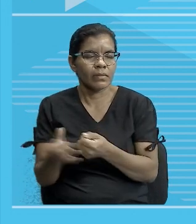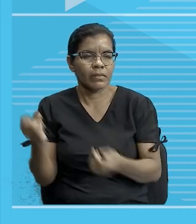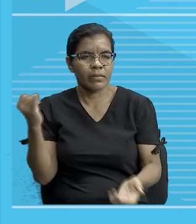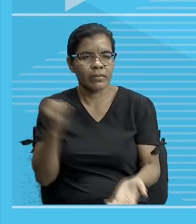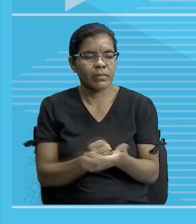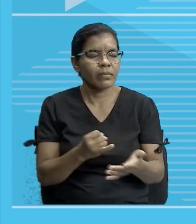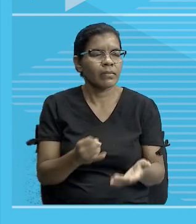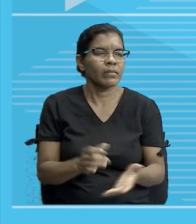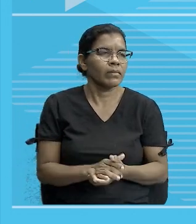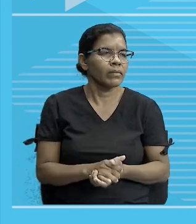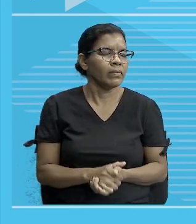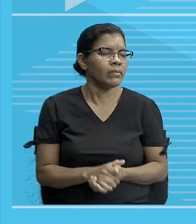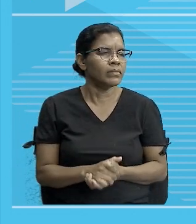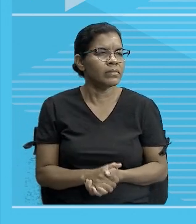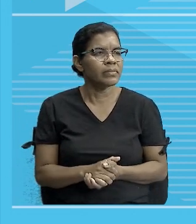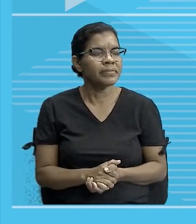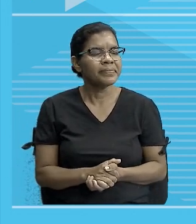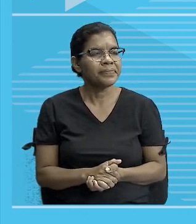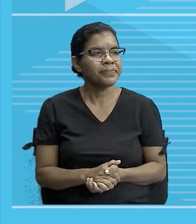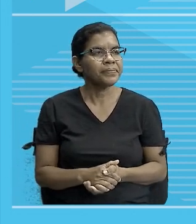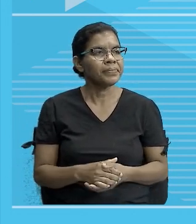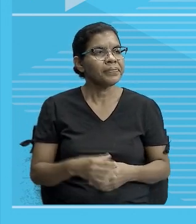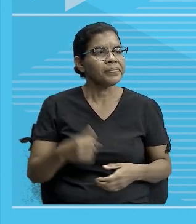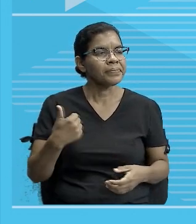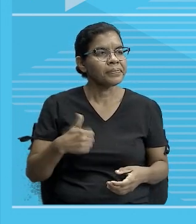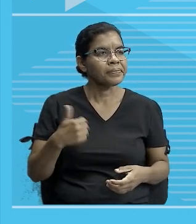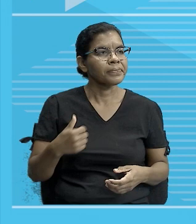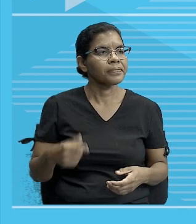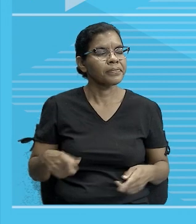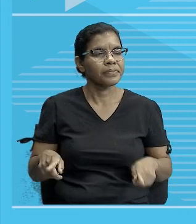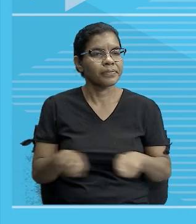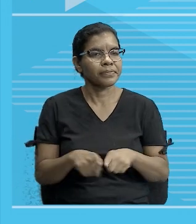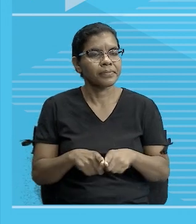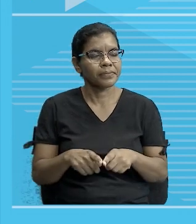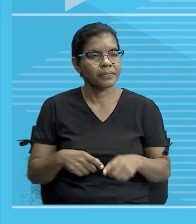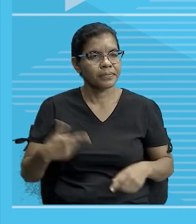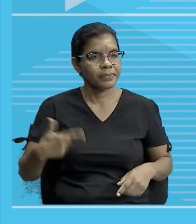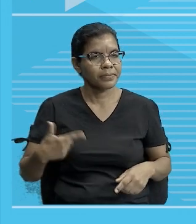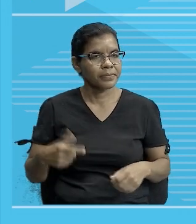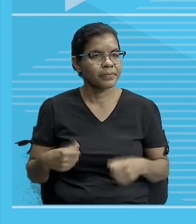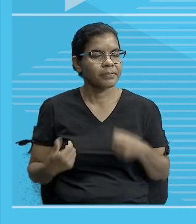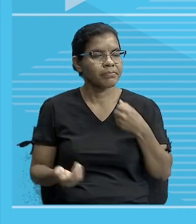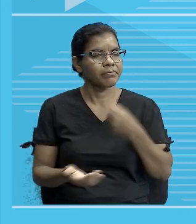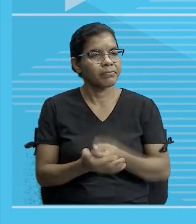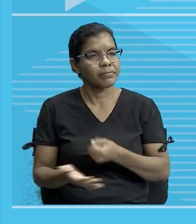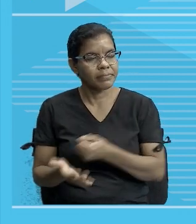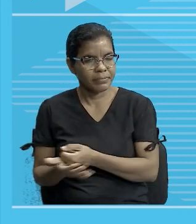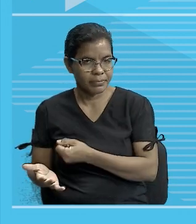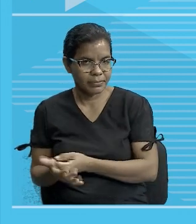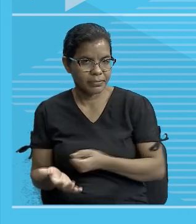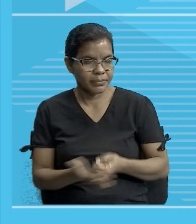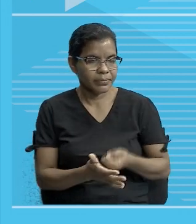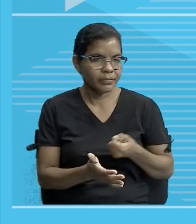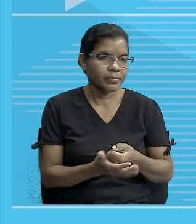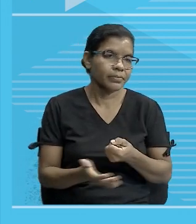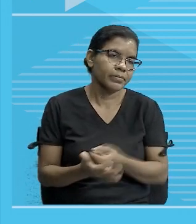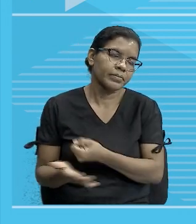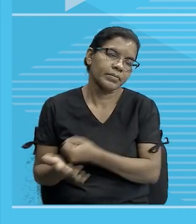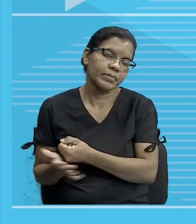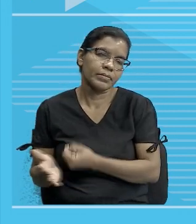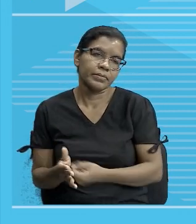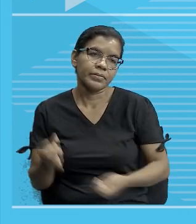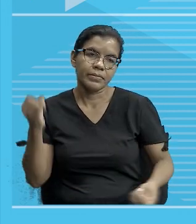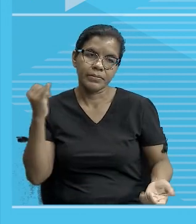Para ver se o primeiro estado e o segundo, ou seja, aqueles que eram